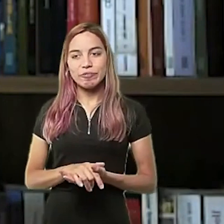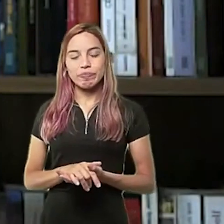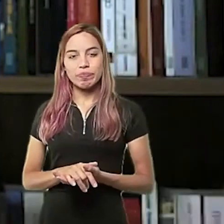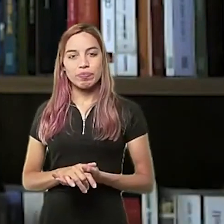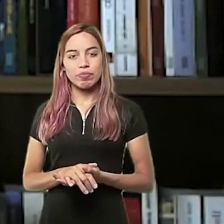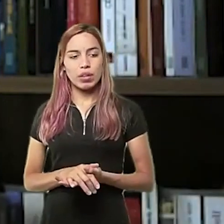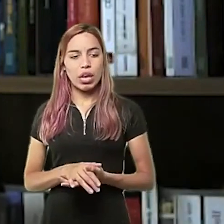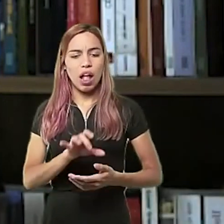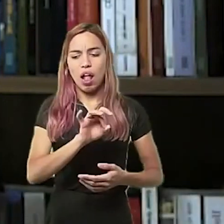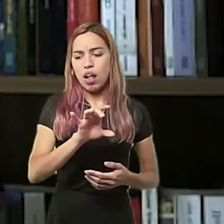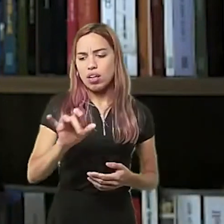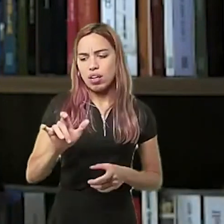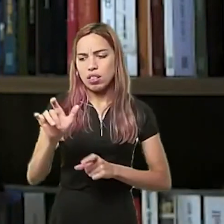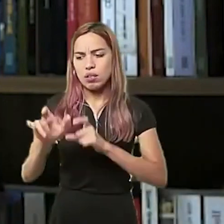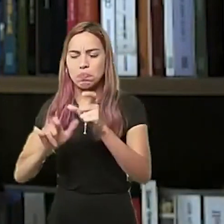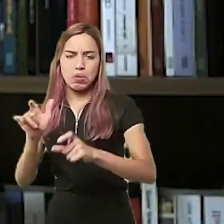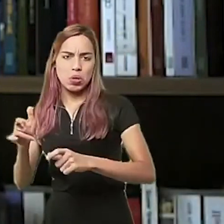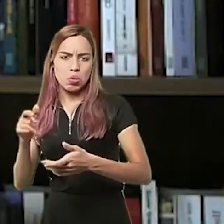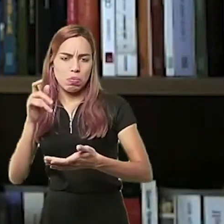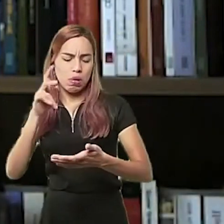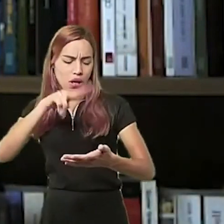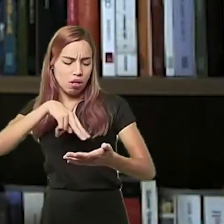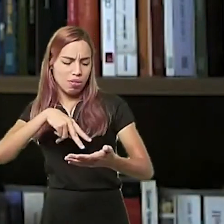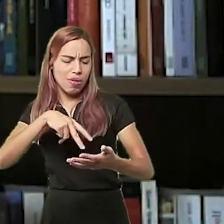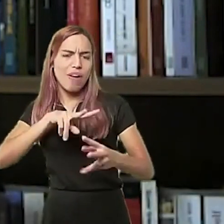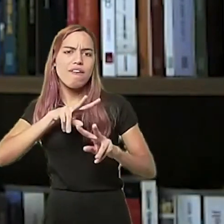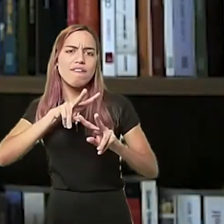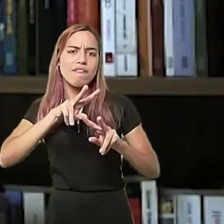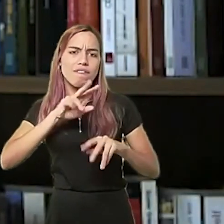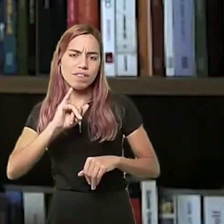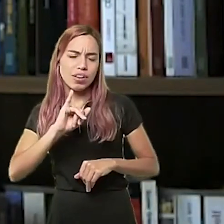leitor ou dos críticos, mas não